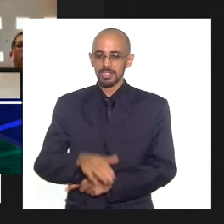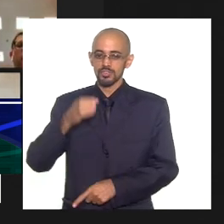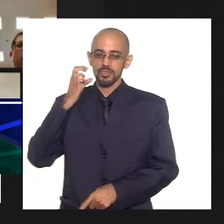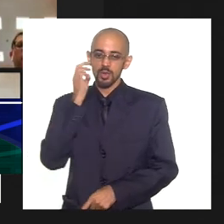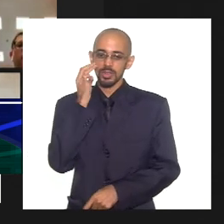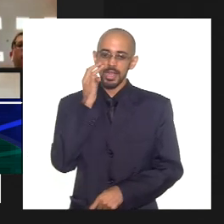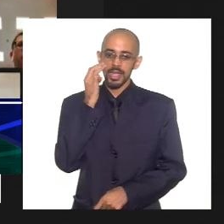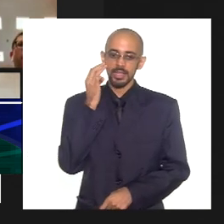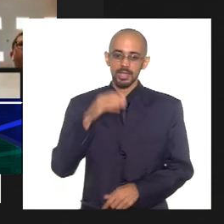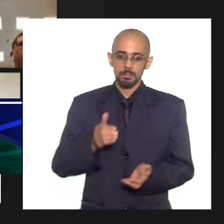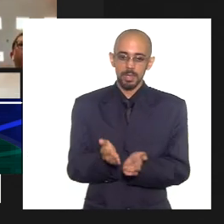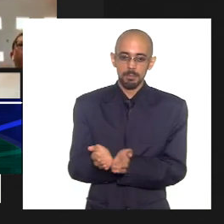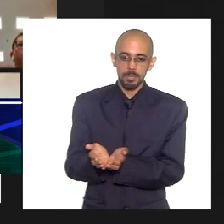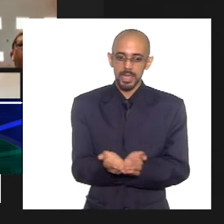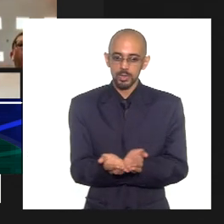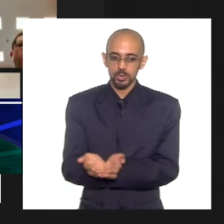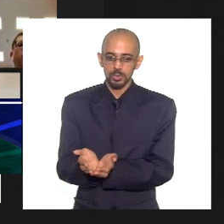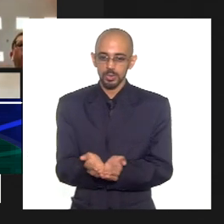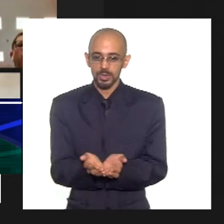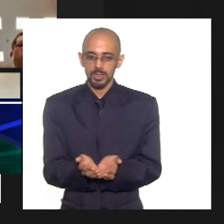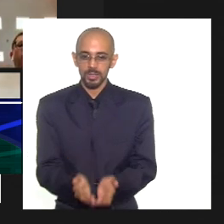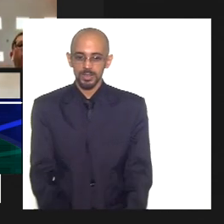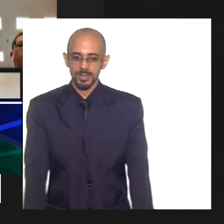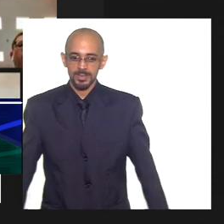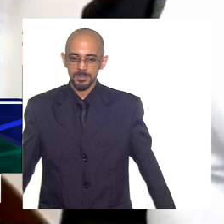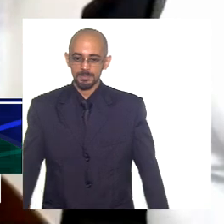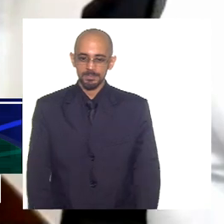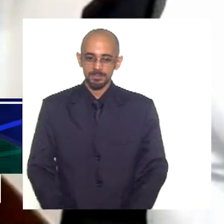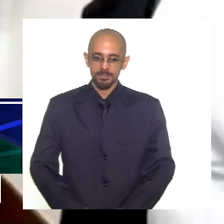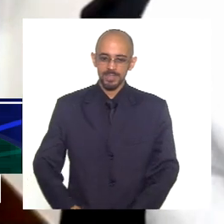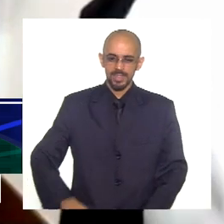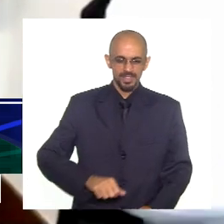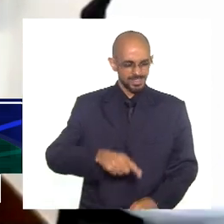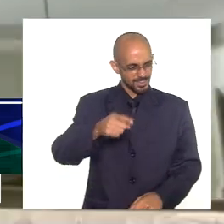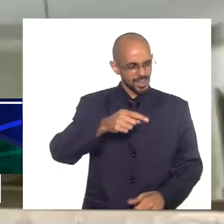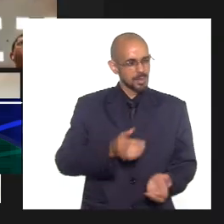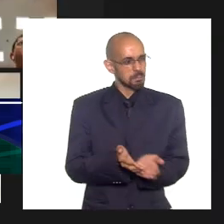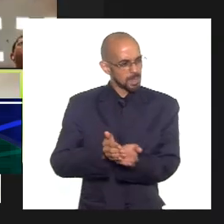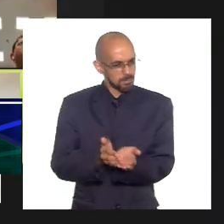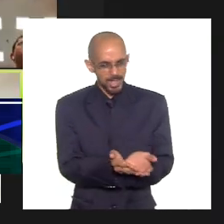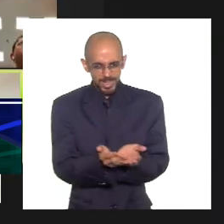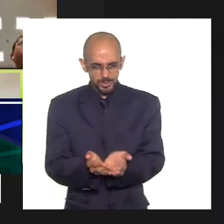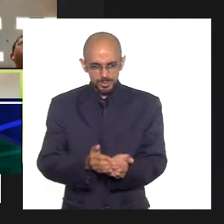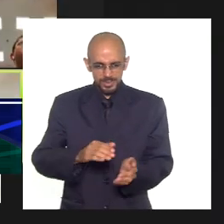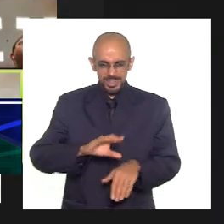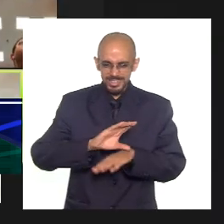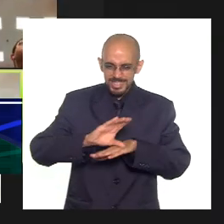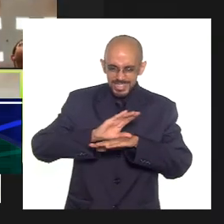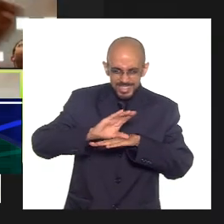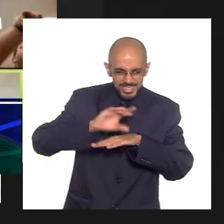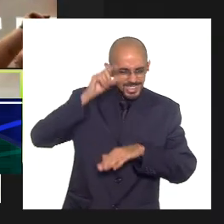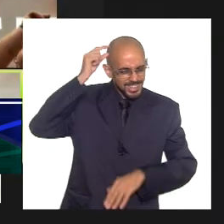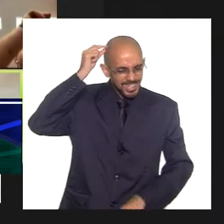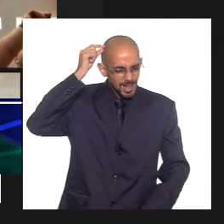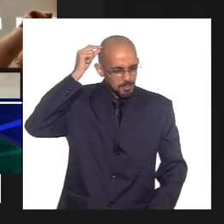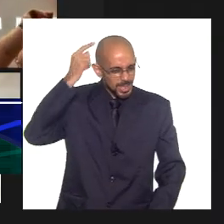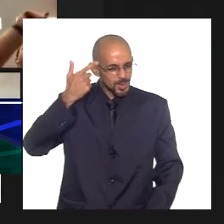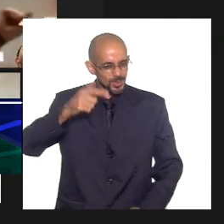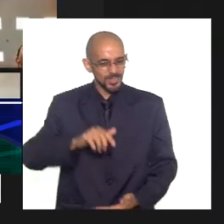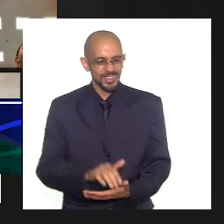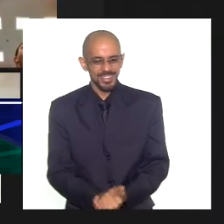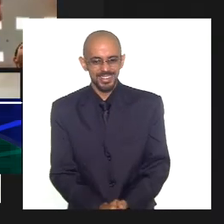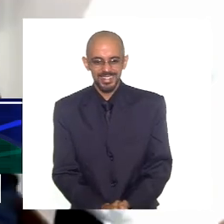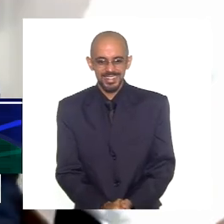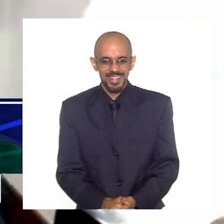Bebetão. Bebetão, nós estamos ficando grisalhão, hein? Ó. Boa tarde, presidente. Viu, Márcio? Nós estamos